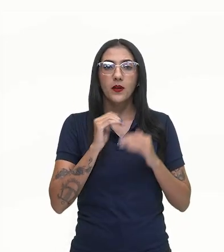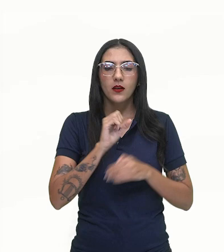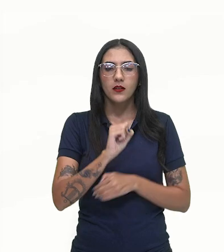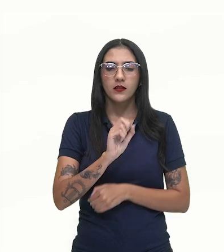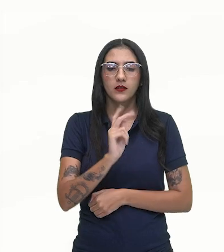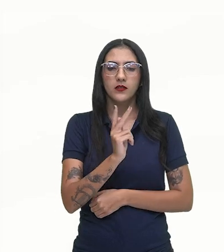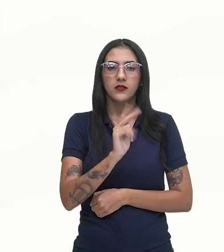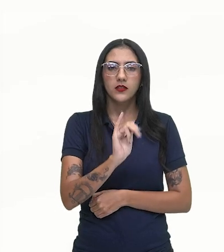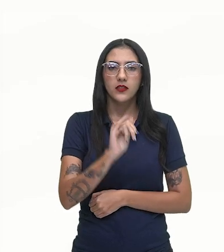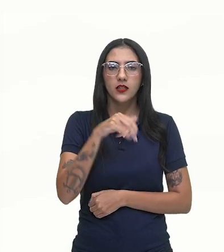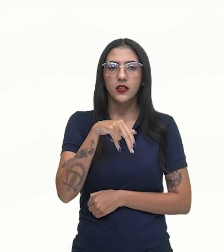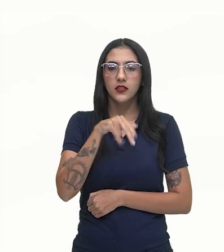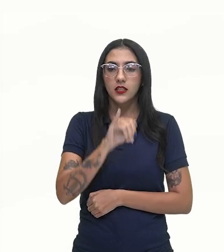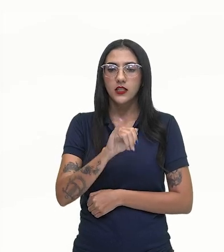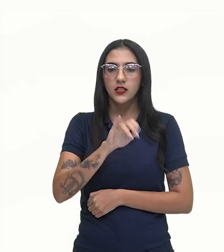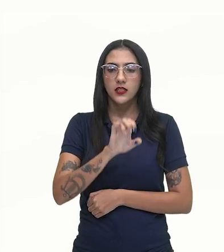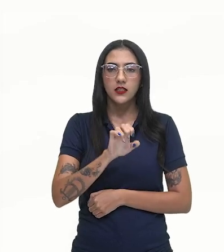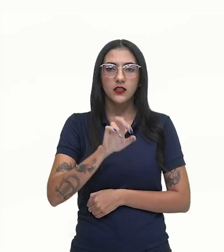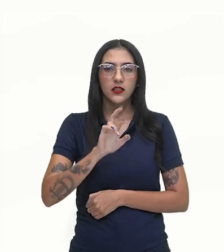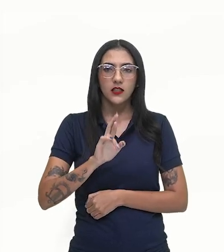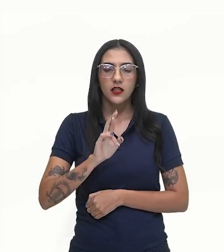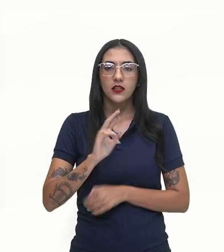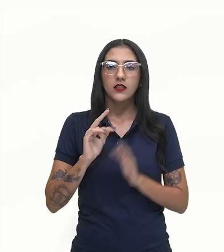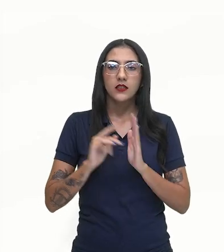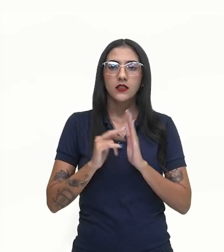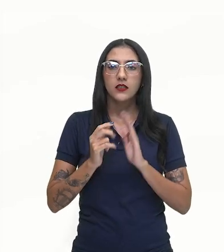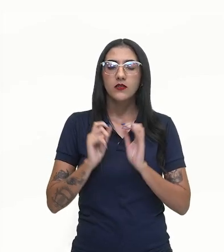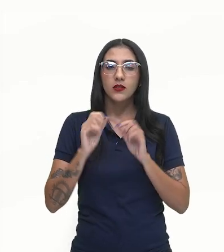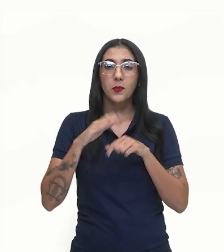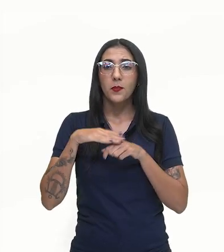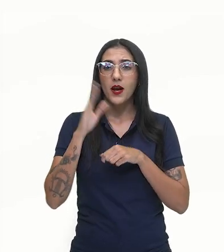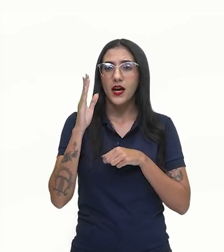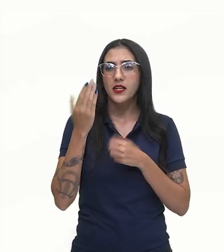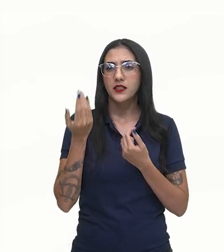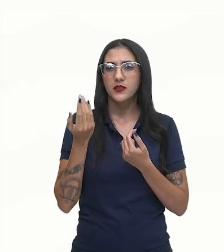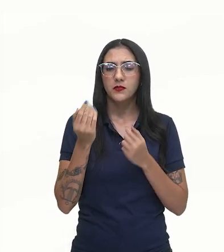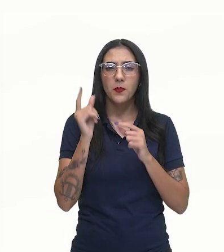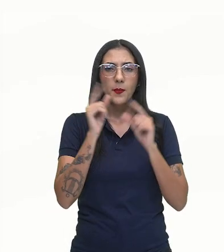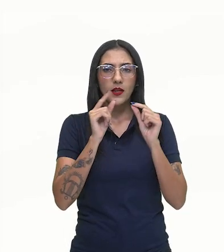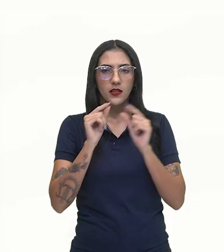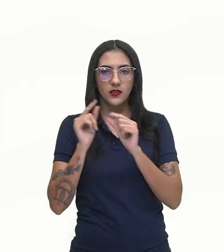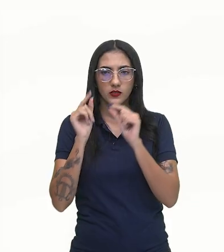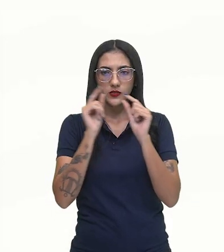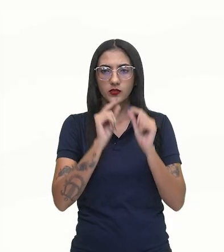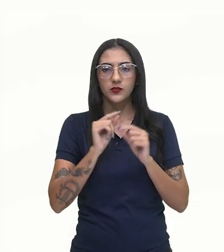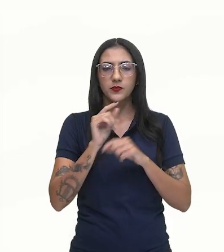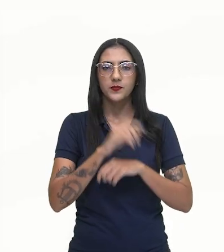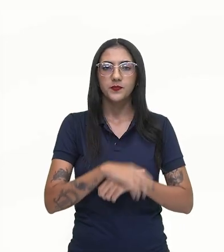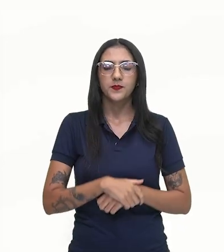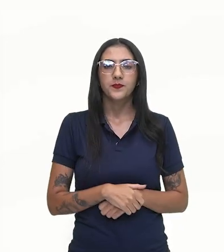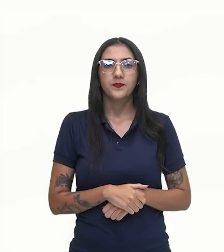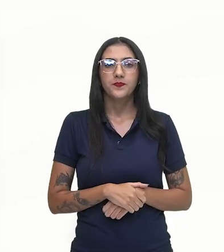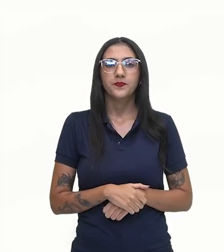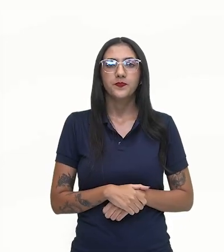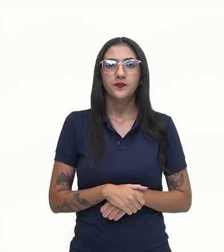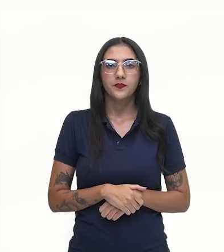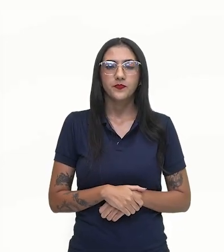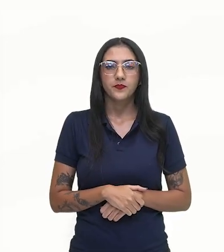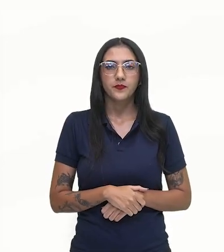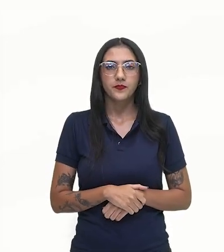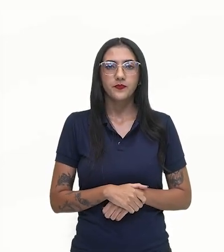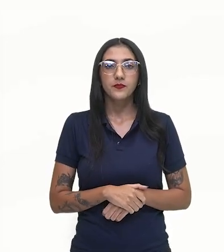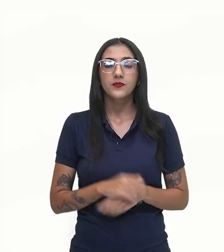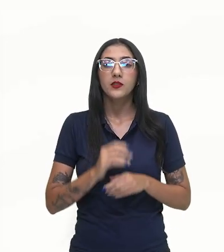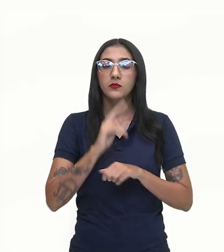shinier, shinier é mais brilhante. Olha só, depois desse aqui, eu